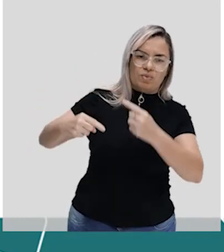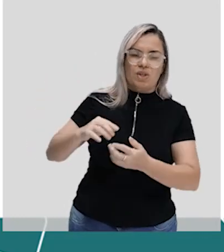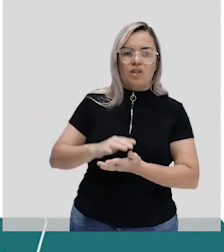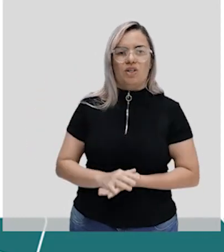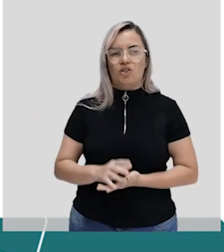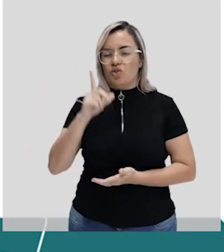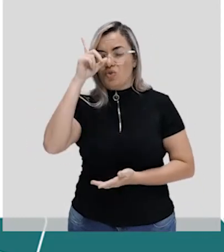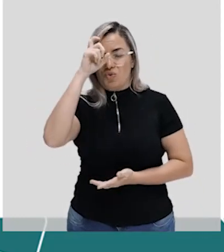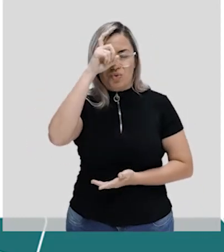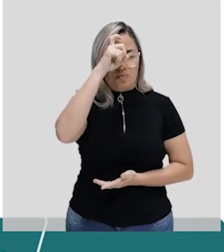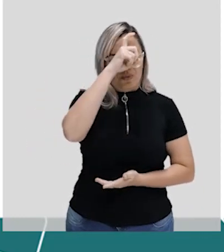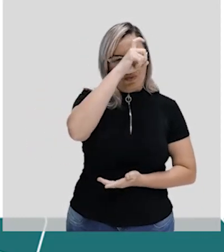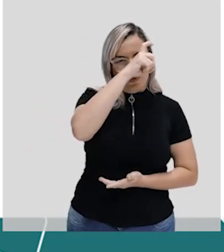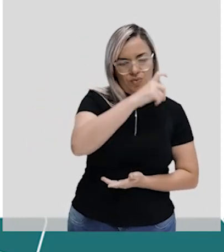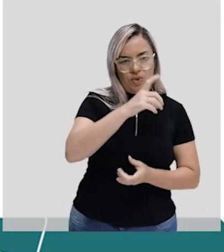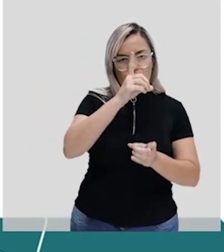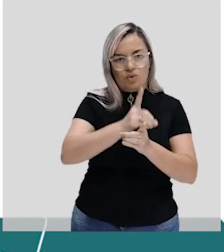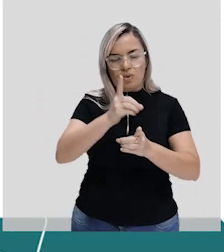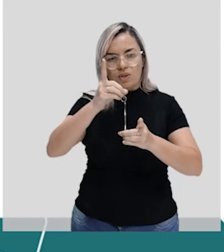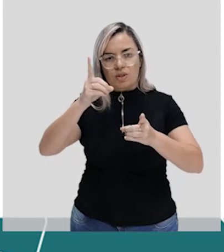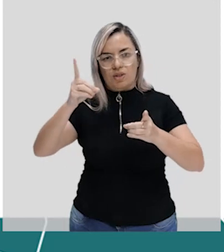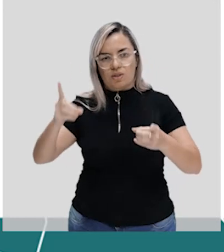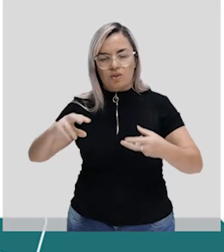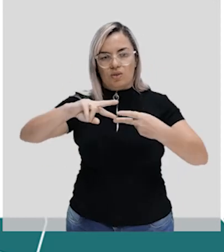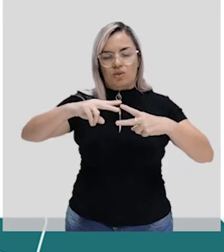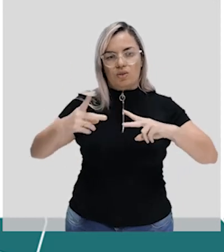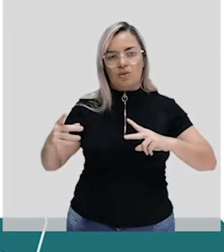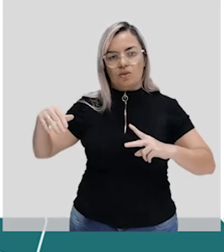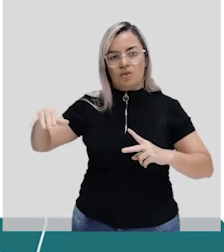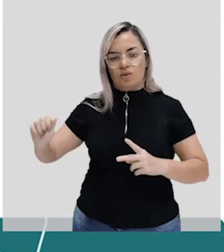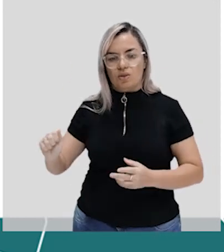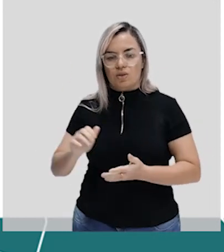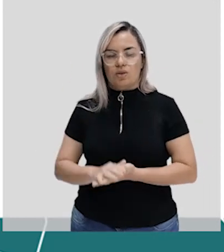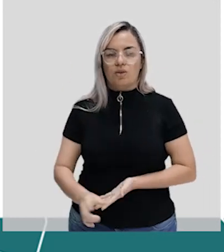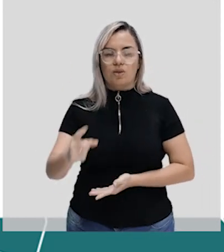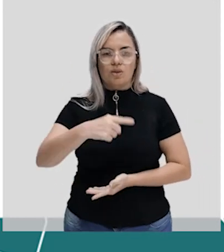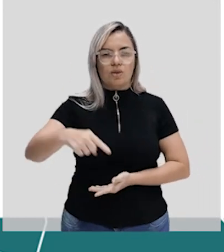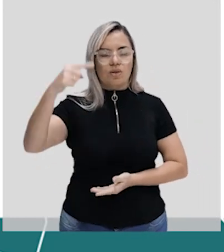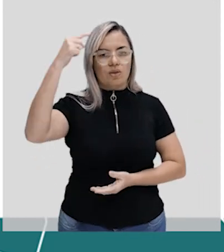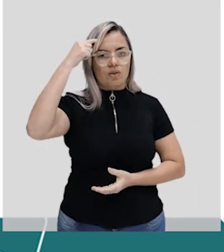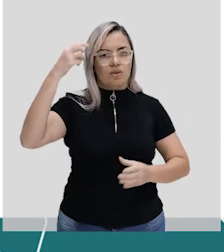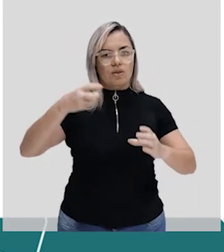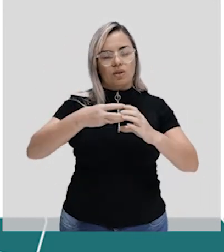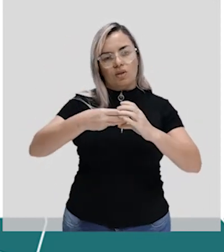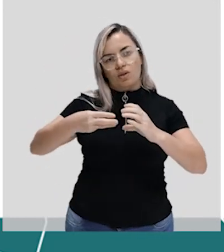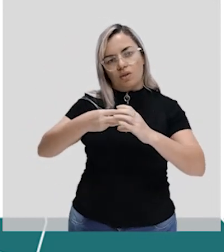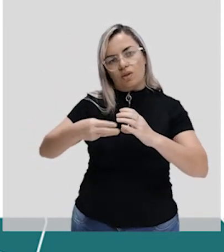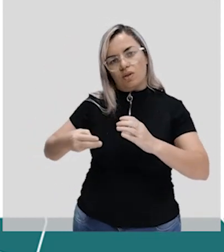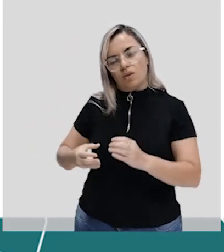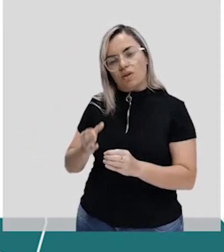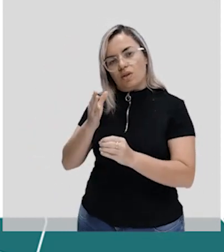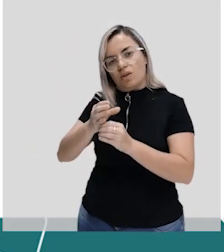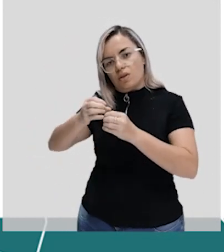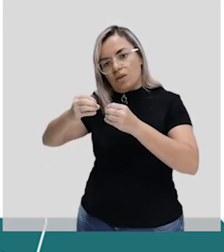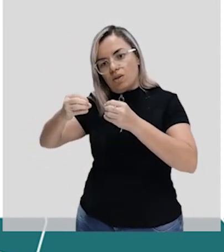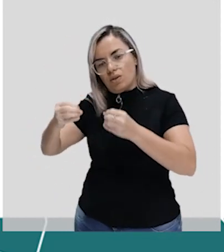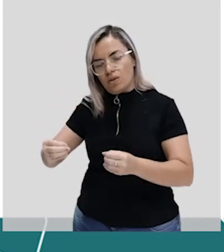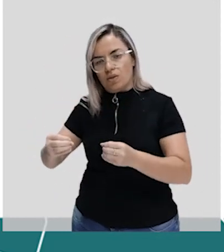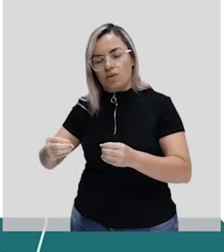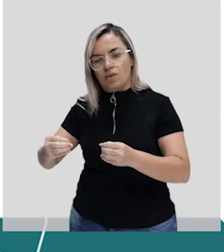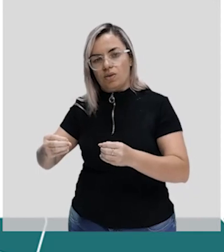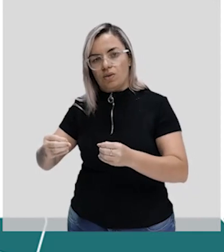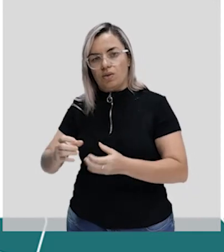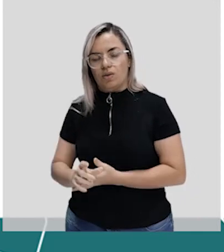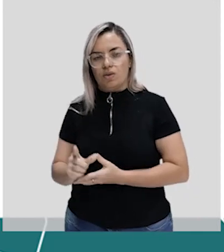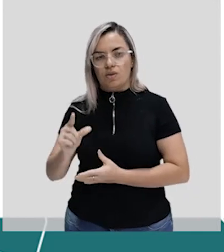processo de cópia do material genético. Então, imagina uma célula quando ela se divide em duas, isso tem que acontecer assim, num